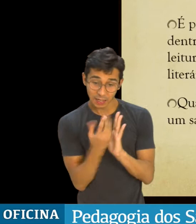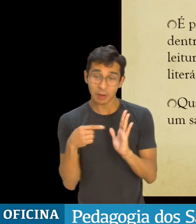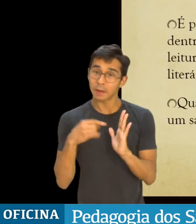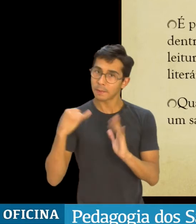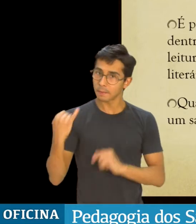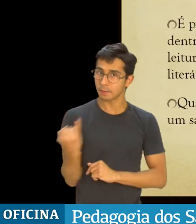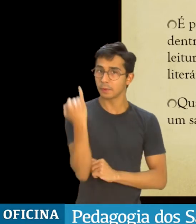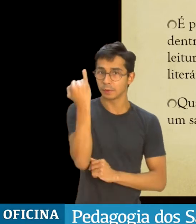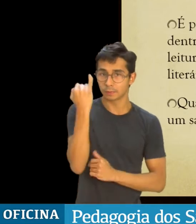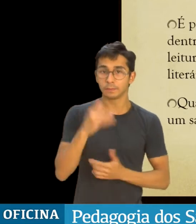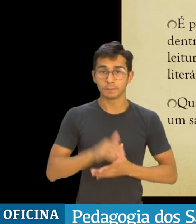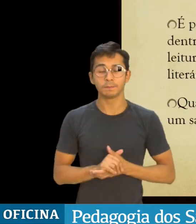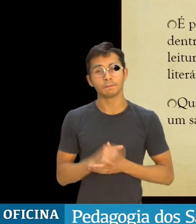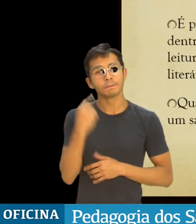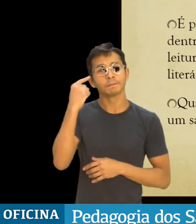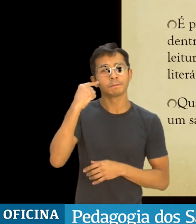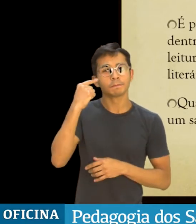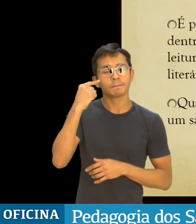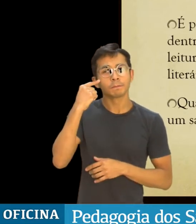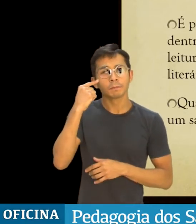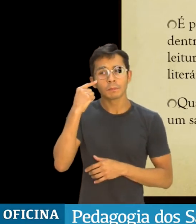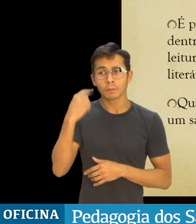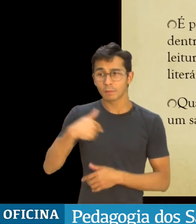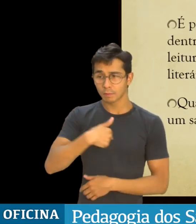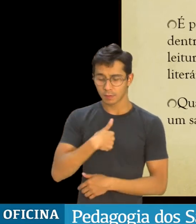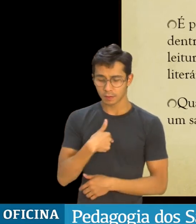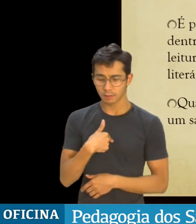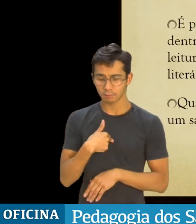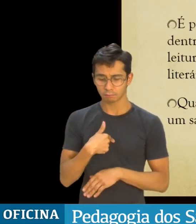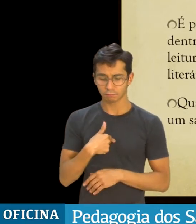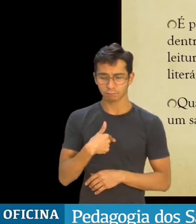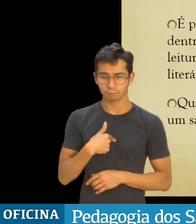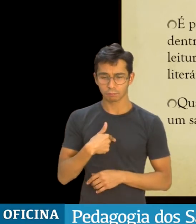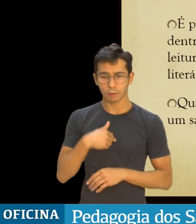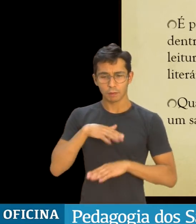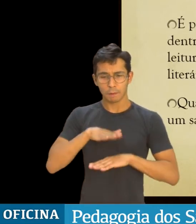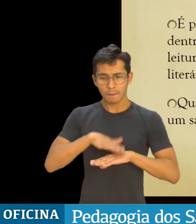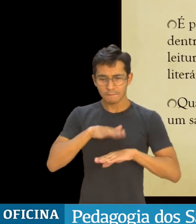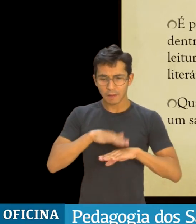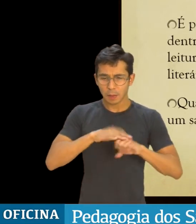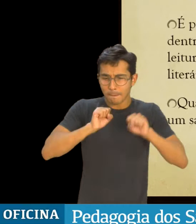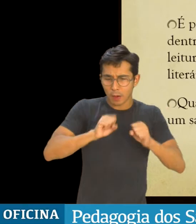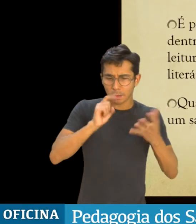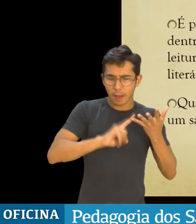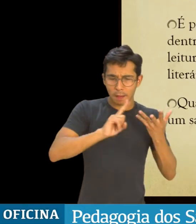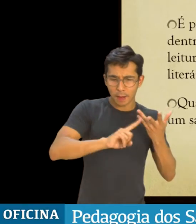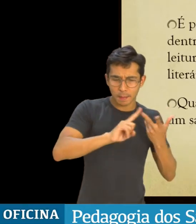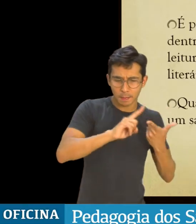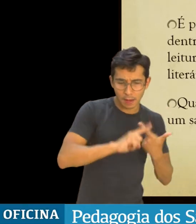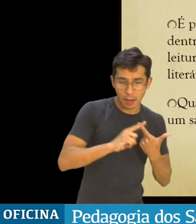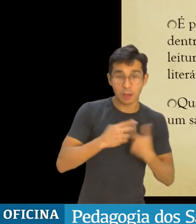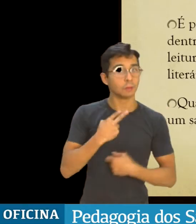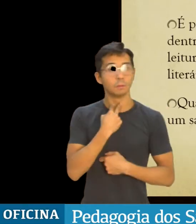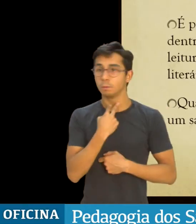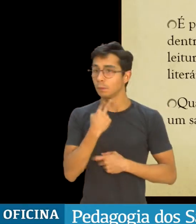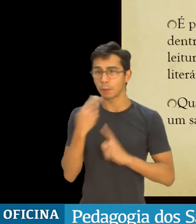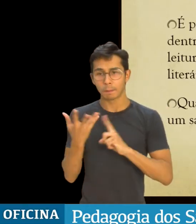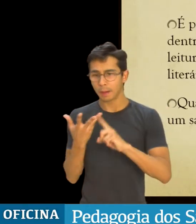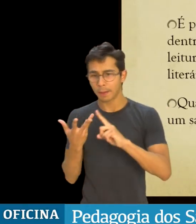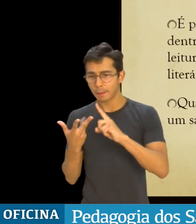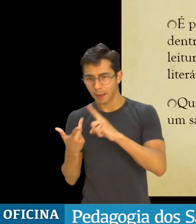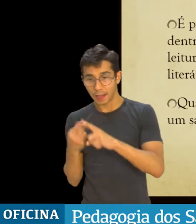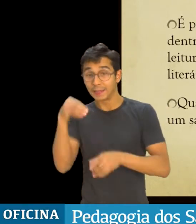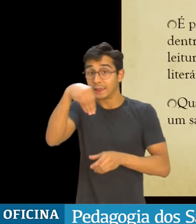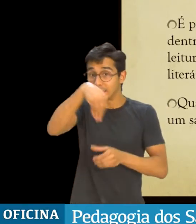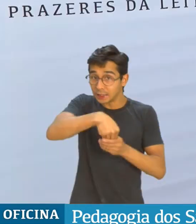disso, então, também comecei a pensar o que eu fazia ou o que eu não deveria fazer para desenvolver esse projeto dentro da sala de aula,